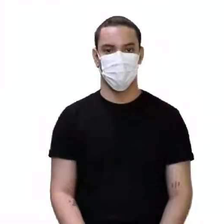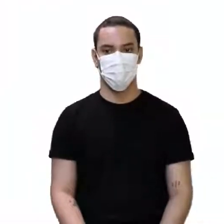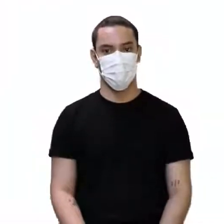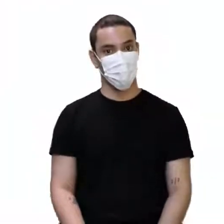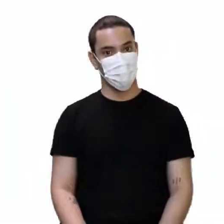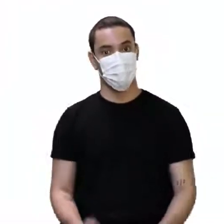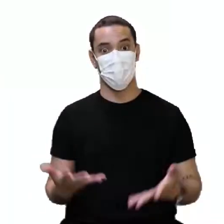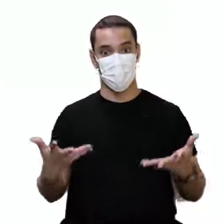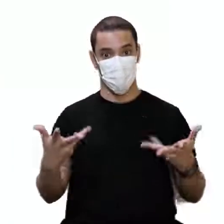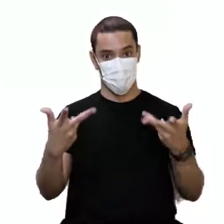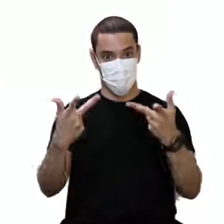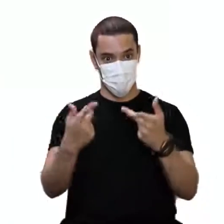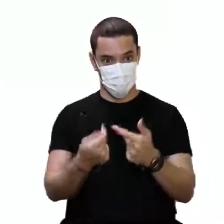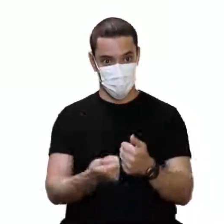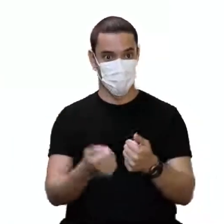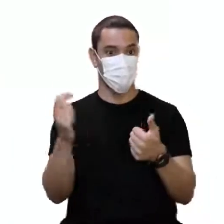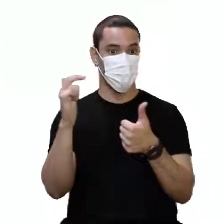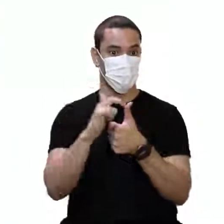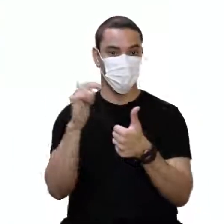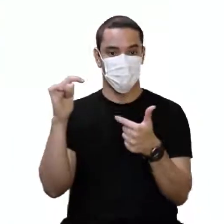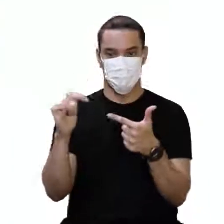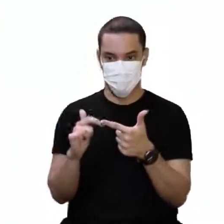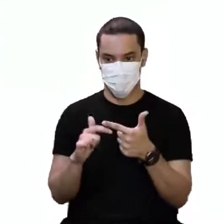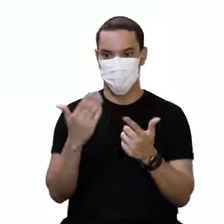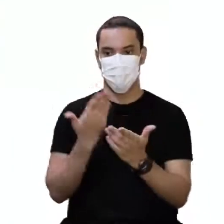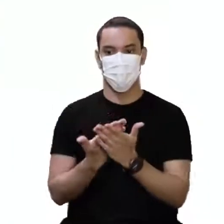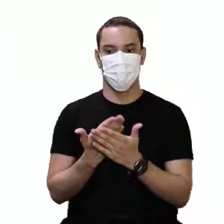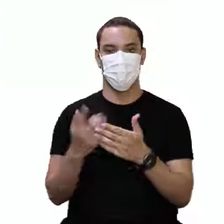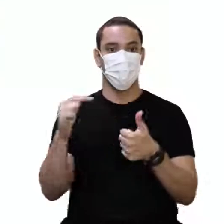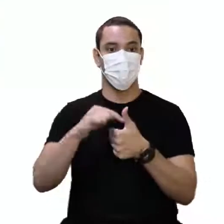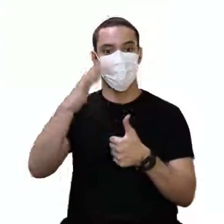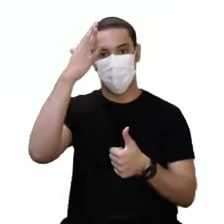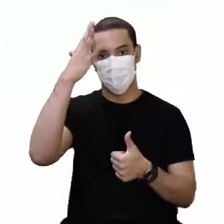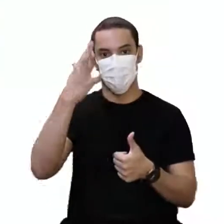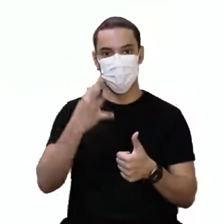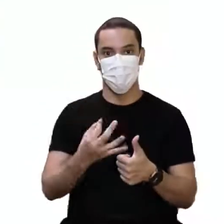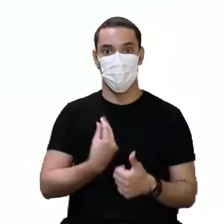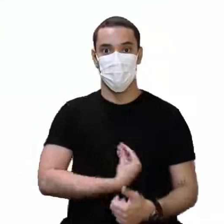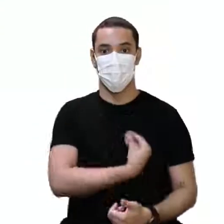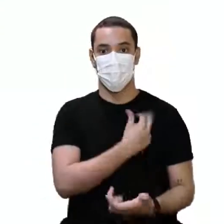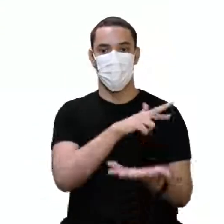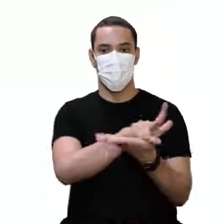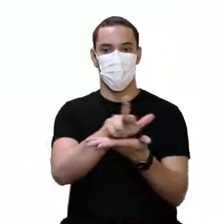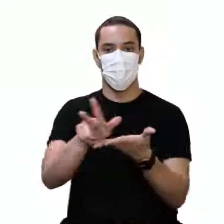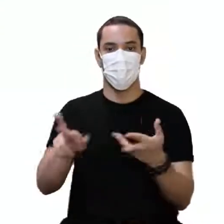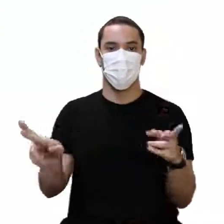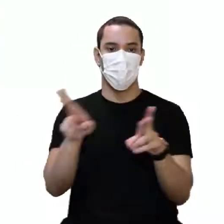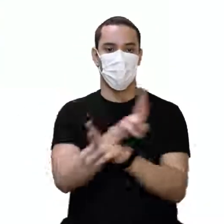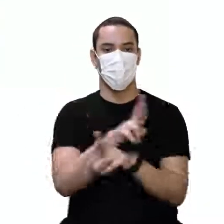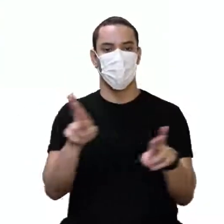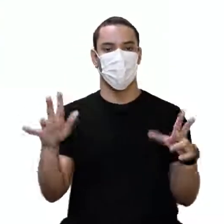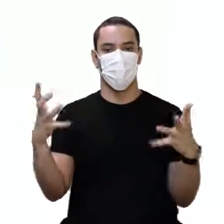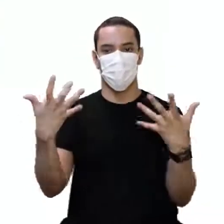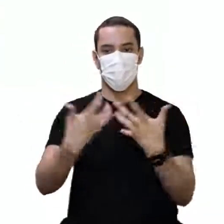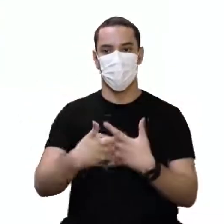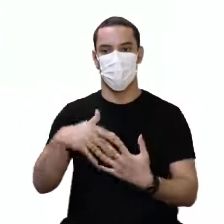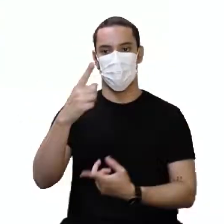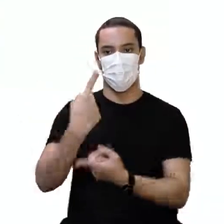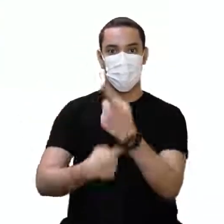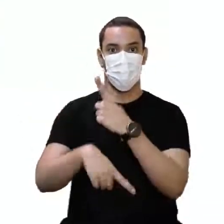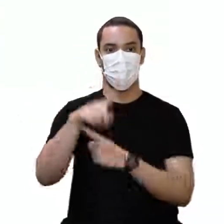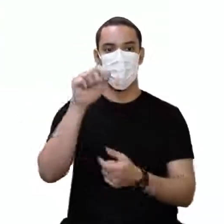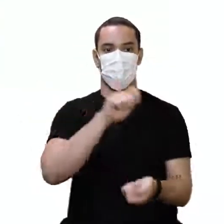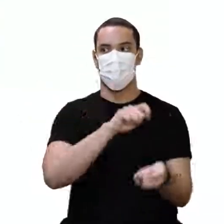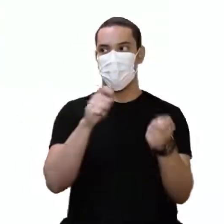Então, como habilidades, duas habilidades para essa aula. Entender a diversidade da vida e relacioná-la com os mecanismos evolutivos